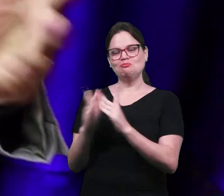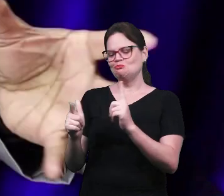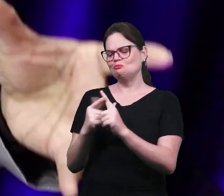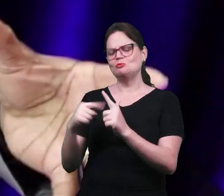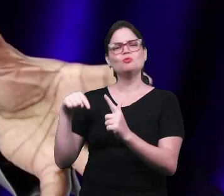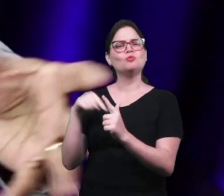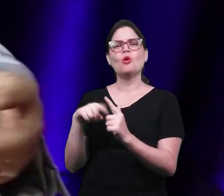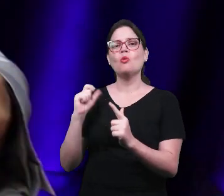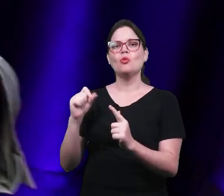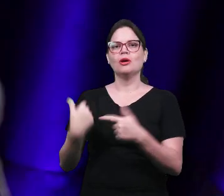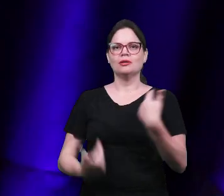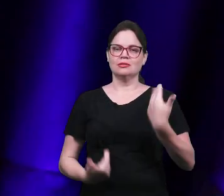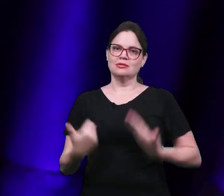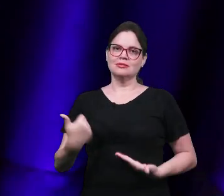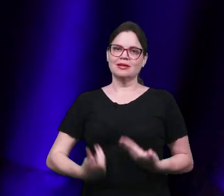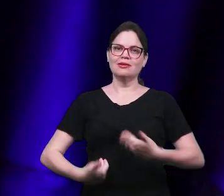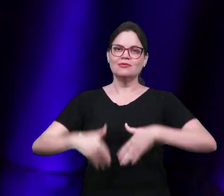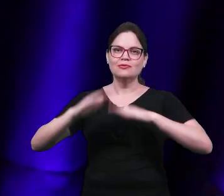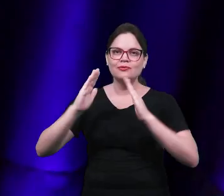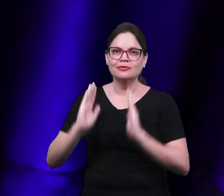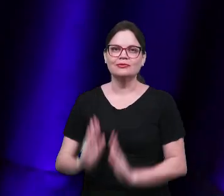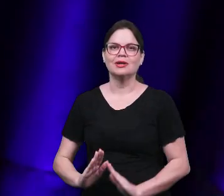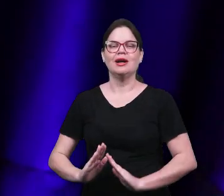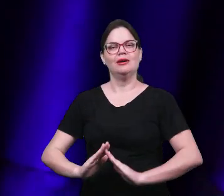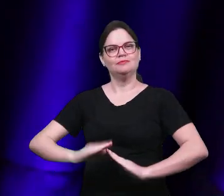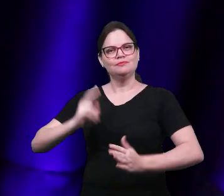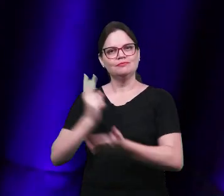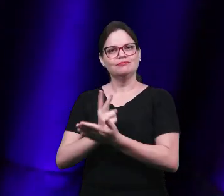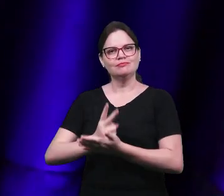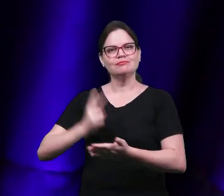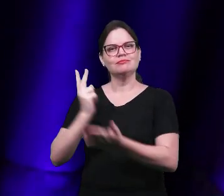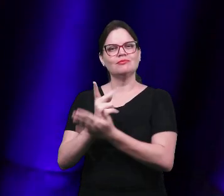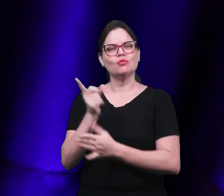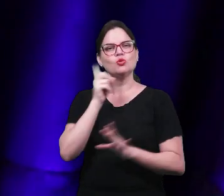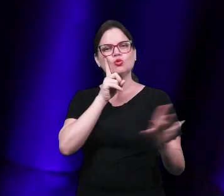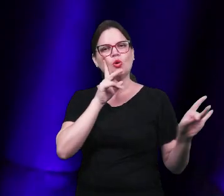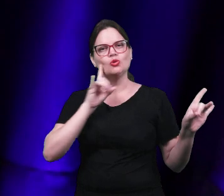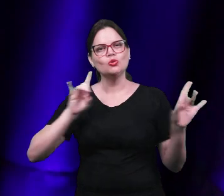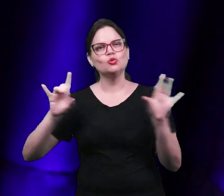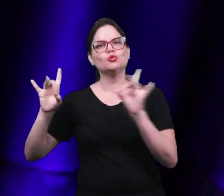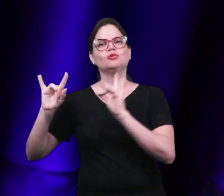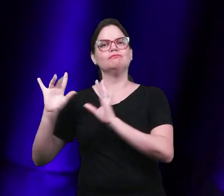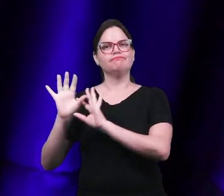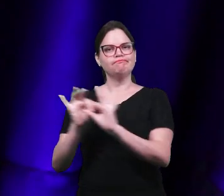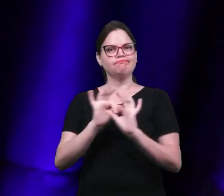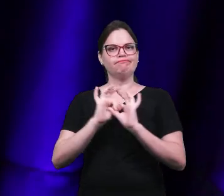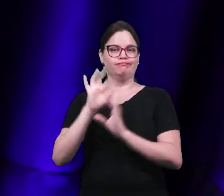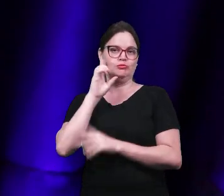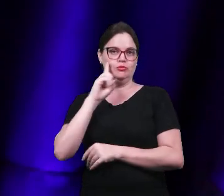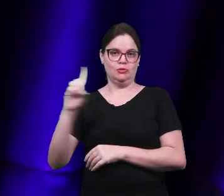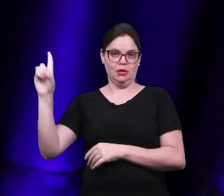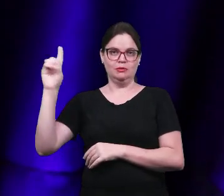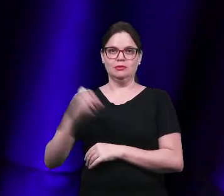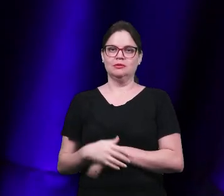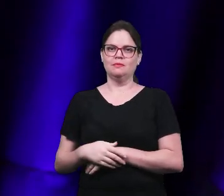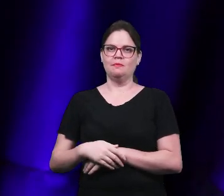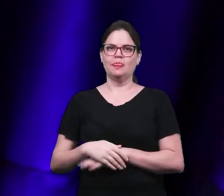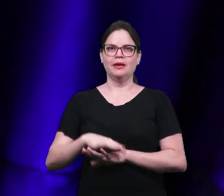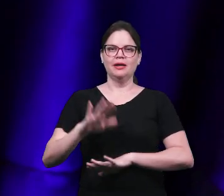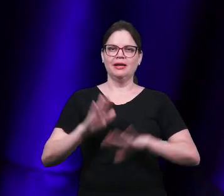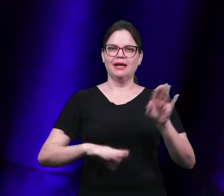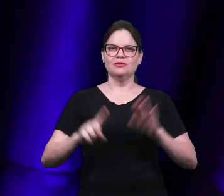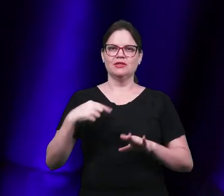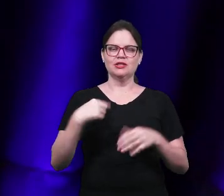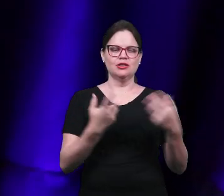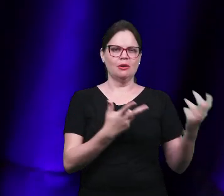que vive na presença, não andar com Deus. E essa caminhada, ela começa tão bonita, às vezes a gente vê